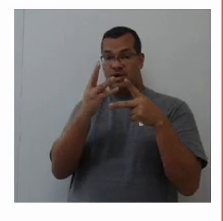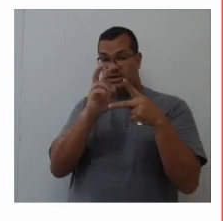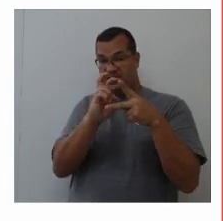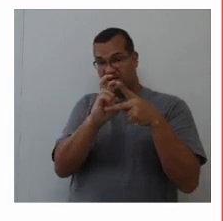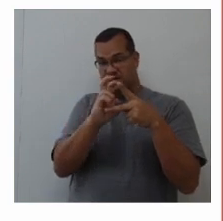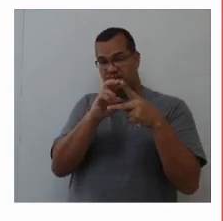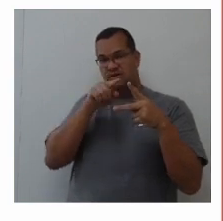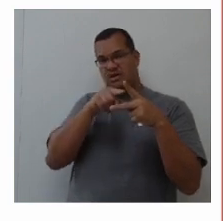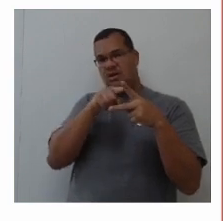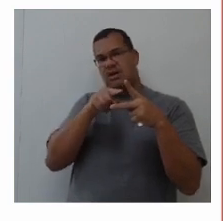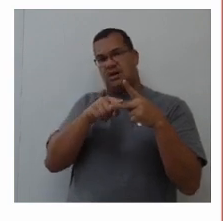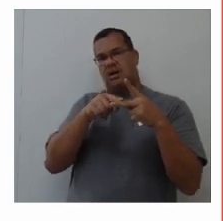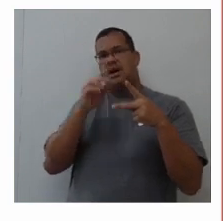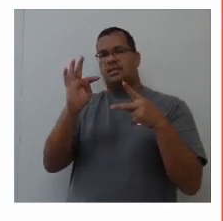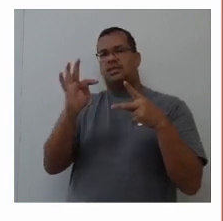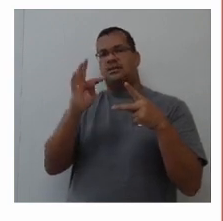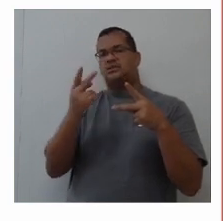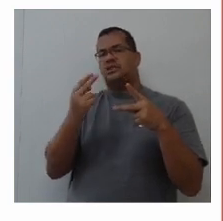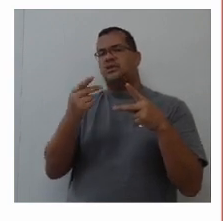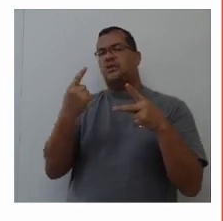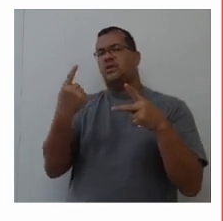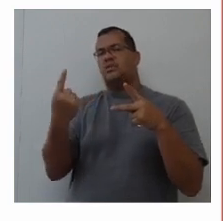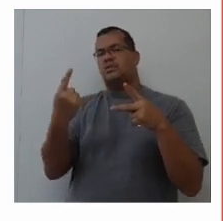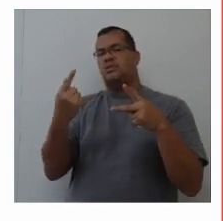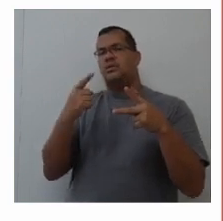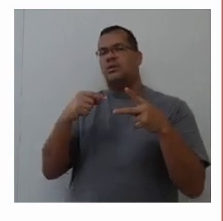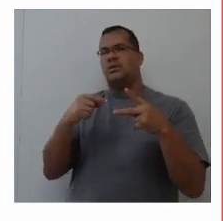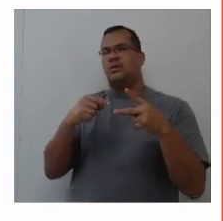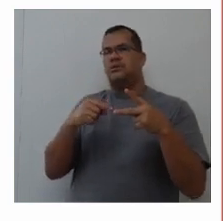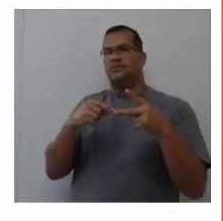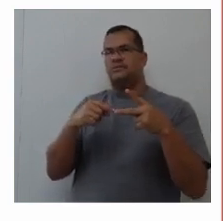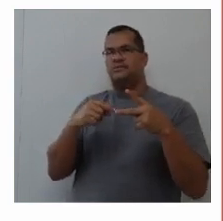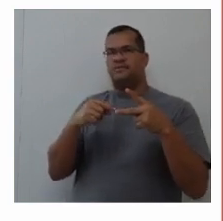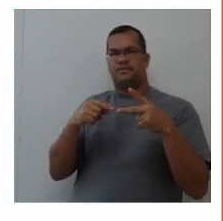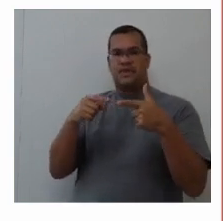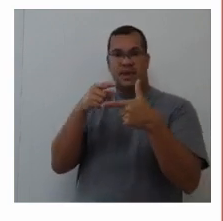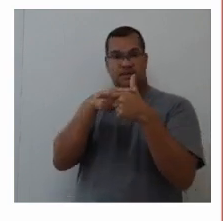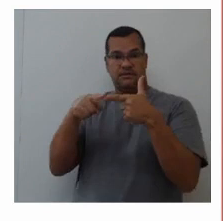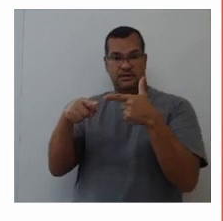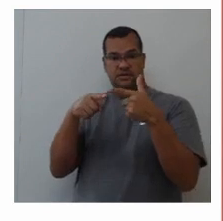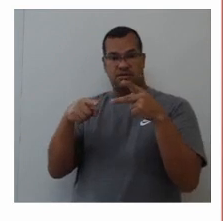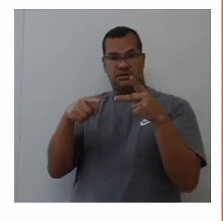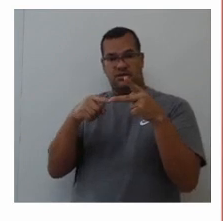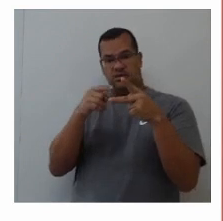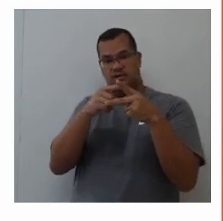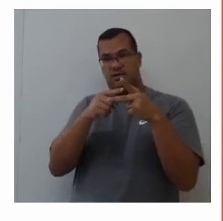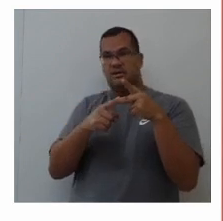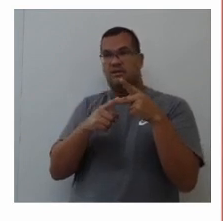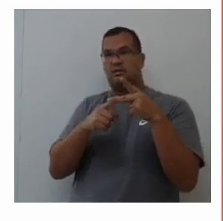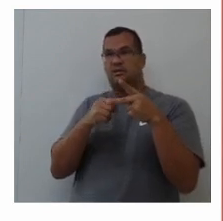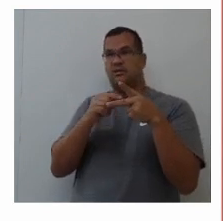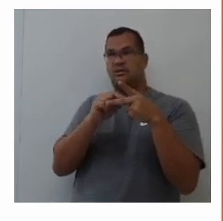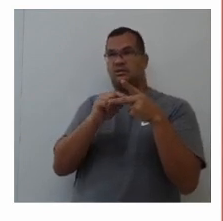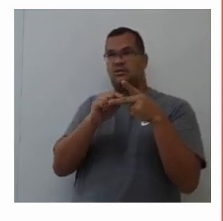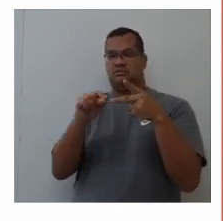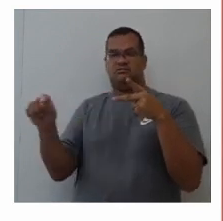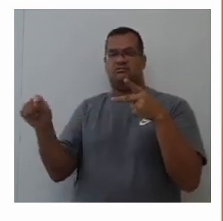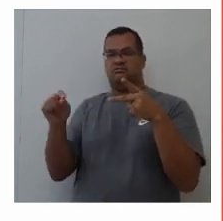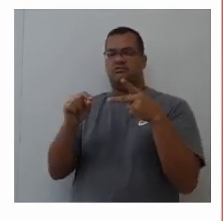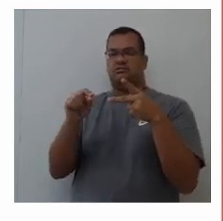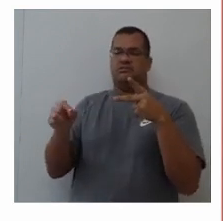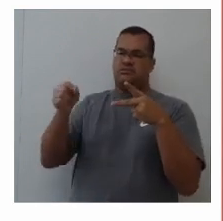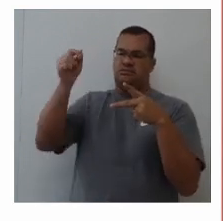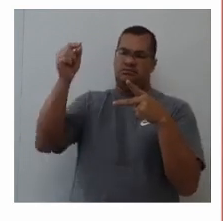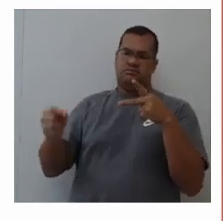que a tangente dele vale 1. O que quer dizer tangente, pessoal? A divisão entre o que eu estou observando na vertical e a